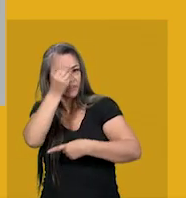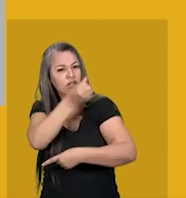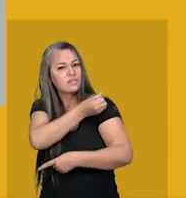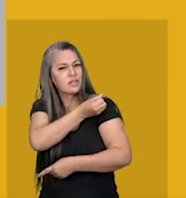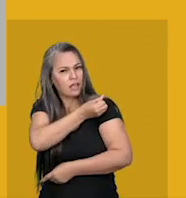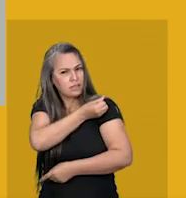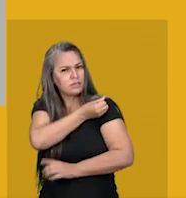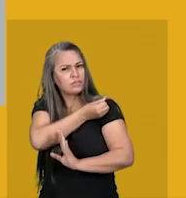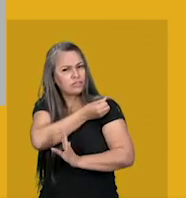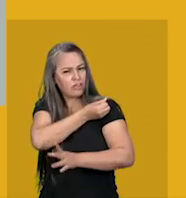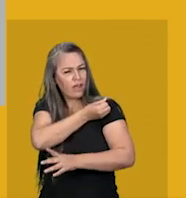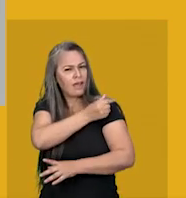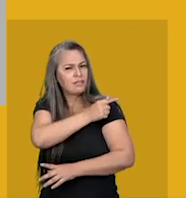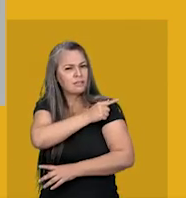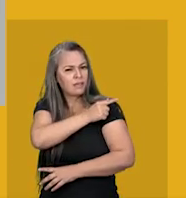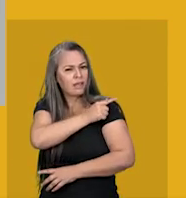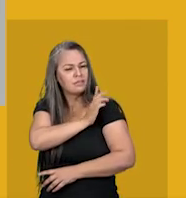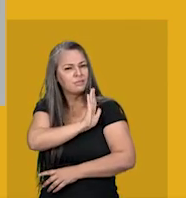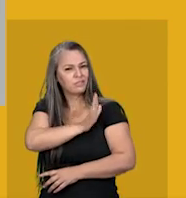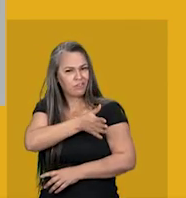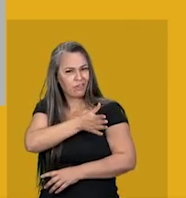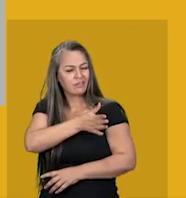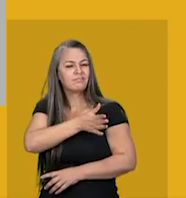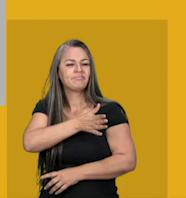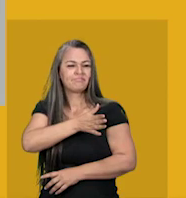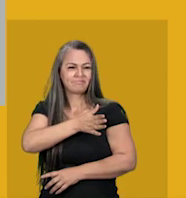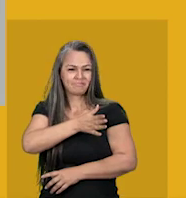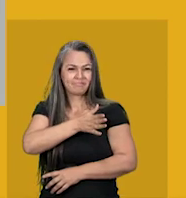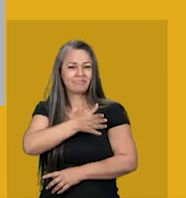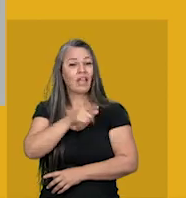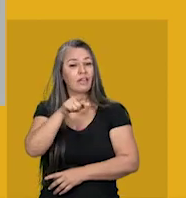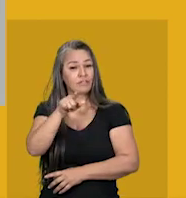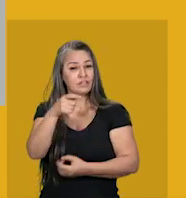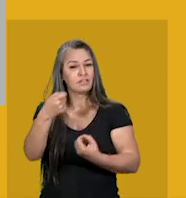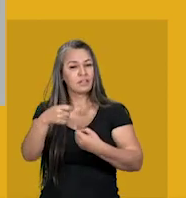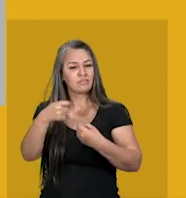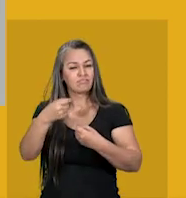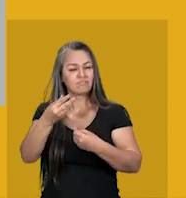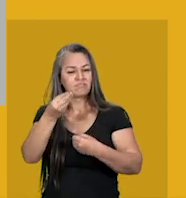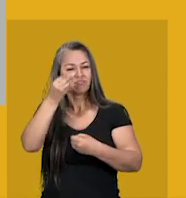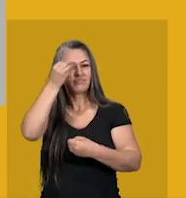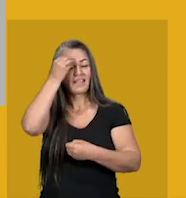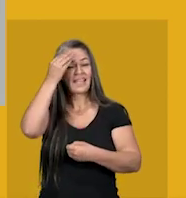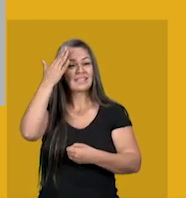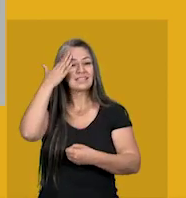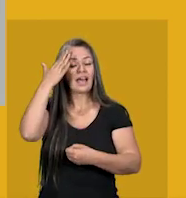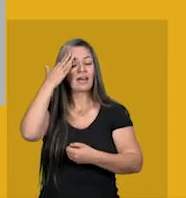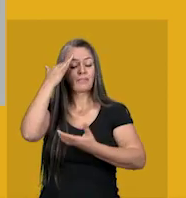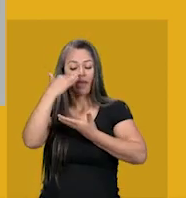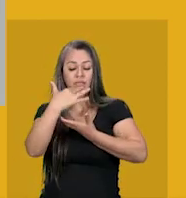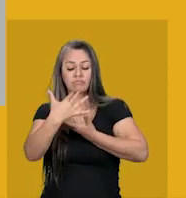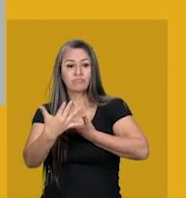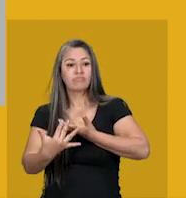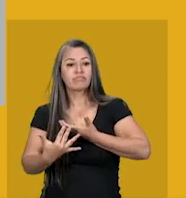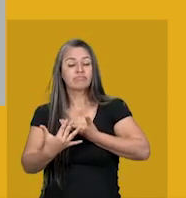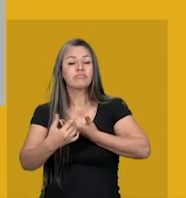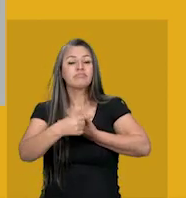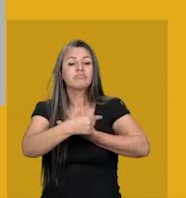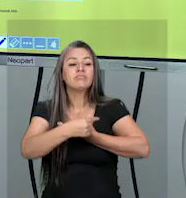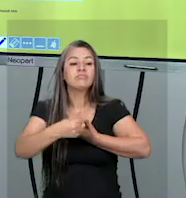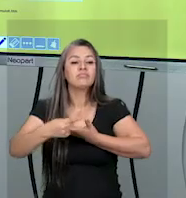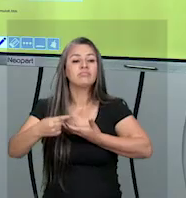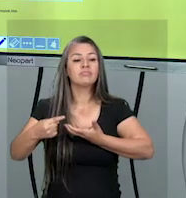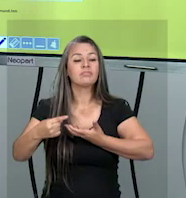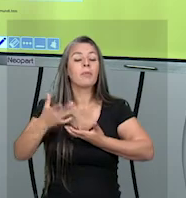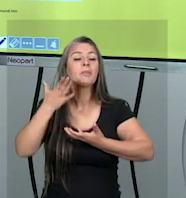ano, né? E assim, é importante entender um pouco dessas linhas, da importância das coordenadas geográficas por causa disso, para a gente entender